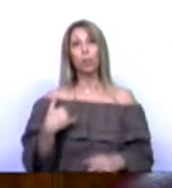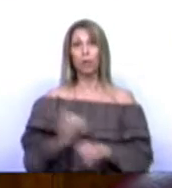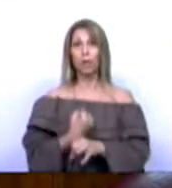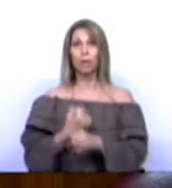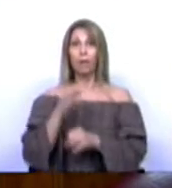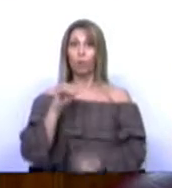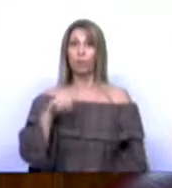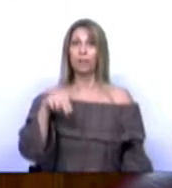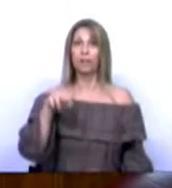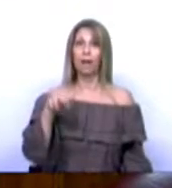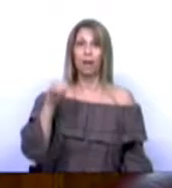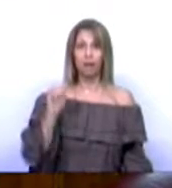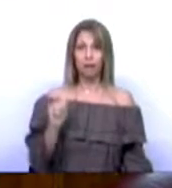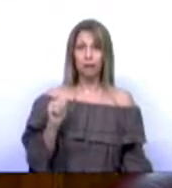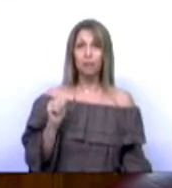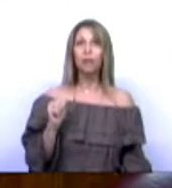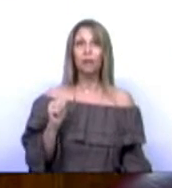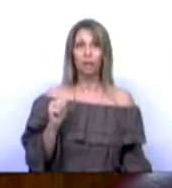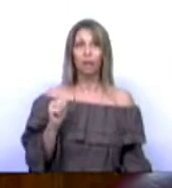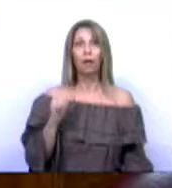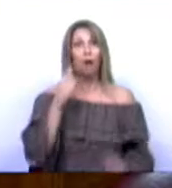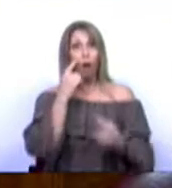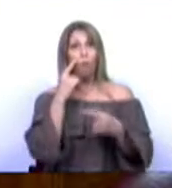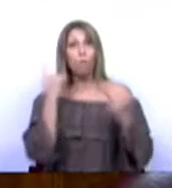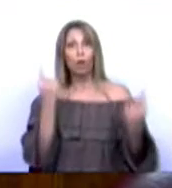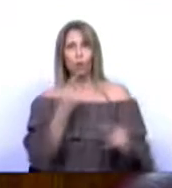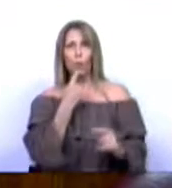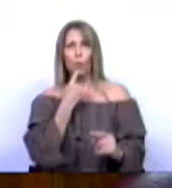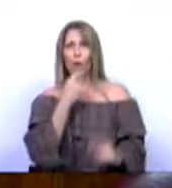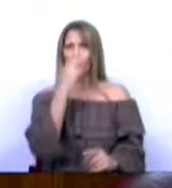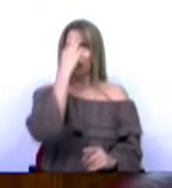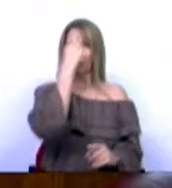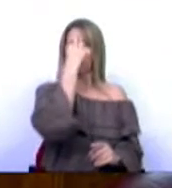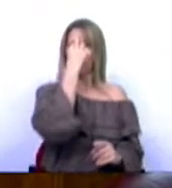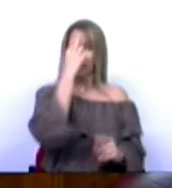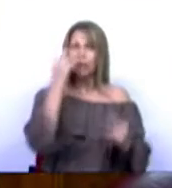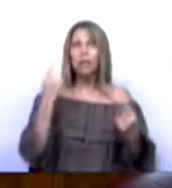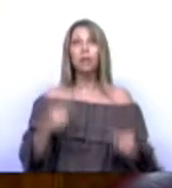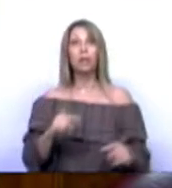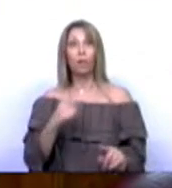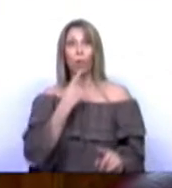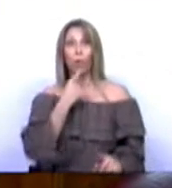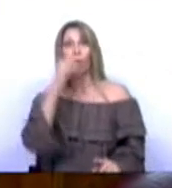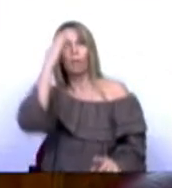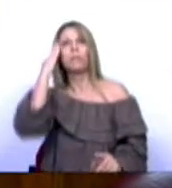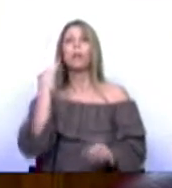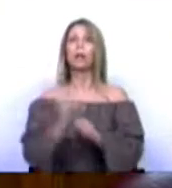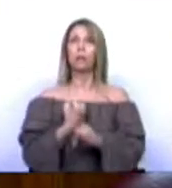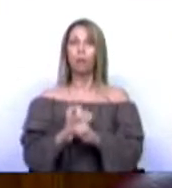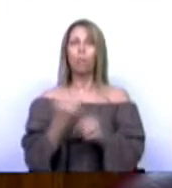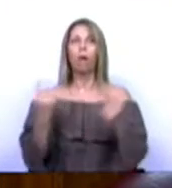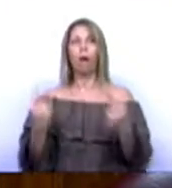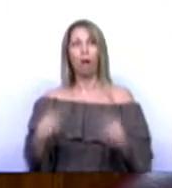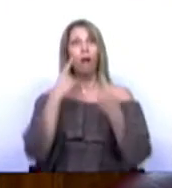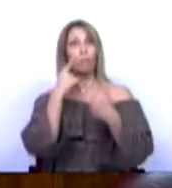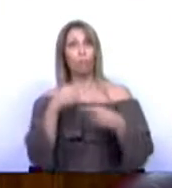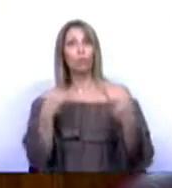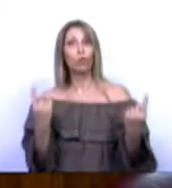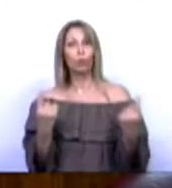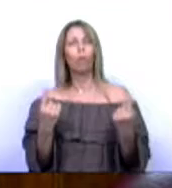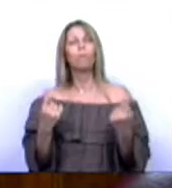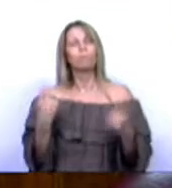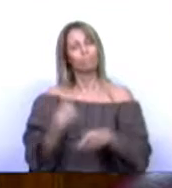Nacional de Saúde demonstraram ter uma enorme resiliência e uma enorme capacidade de trabalho, mais uma vez, e apesar